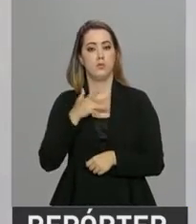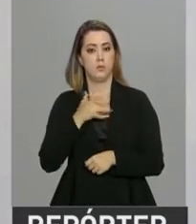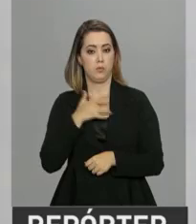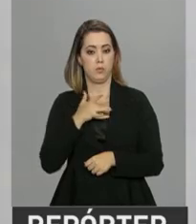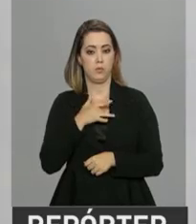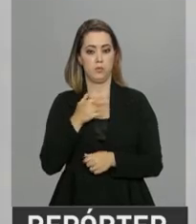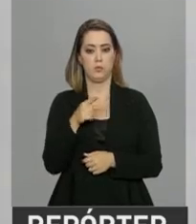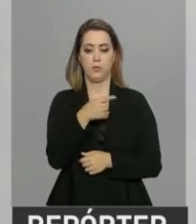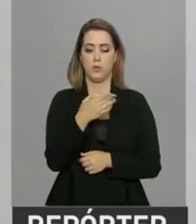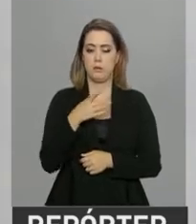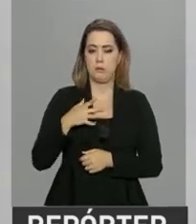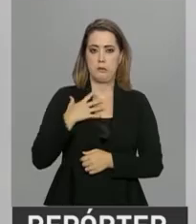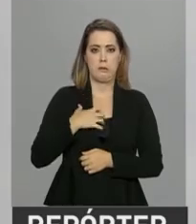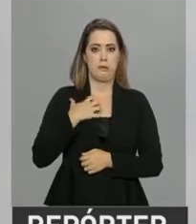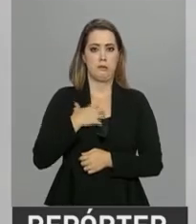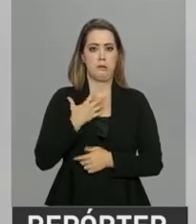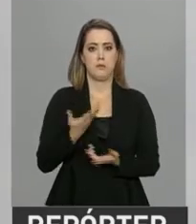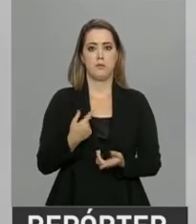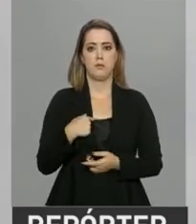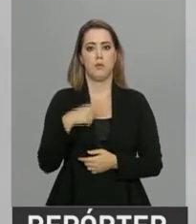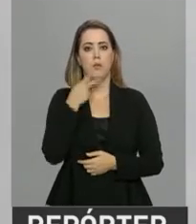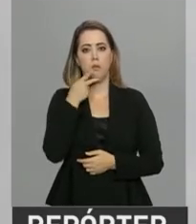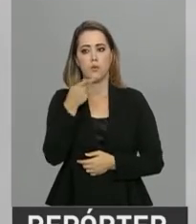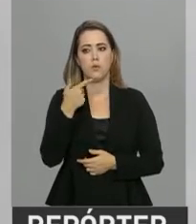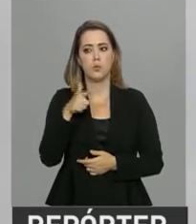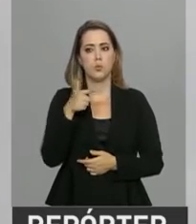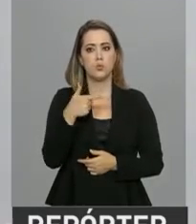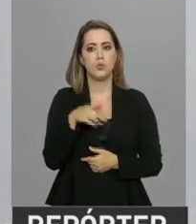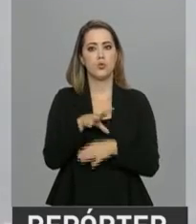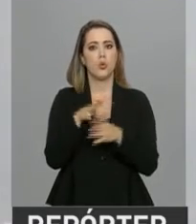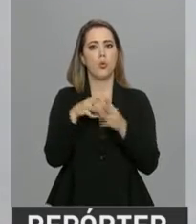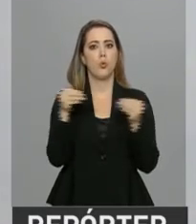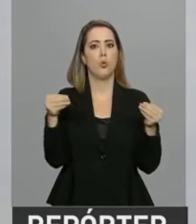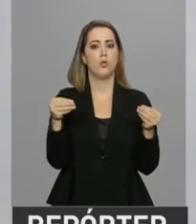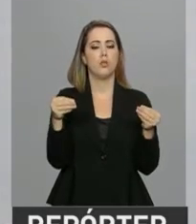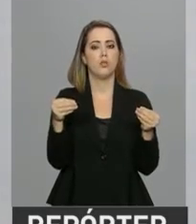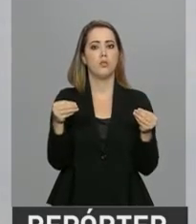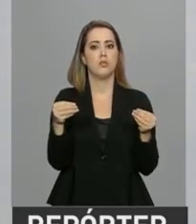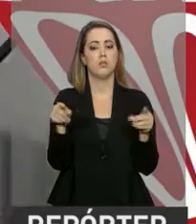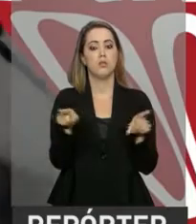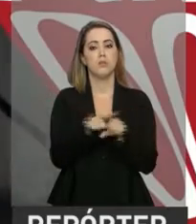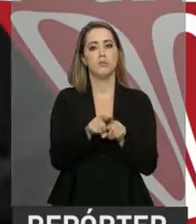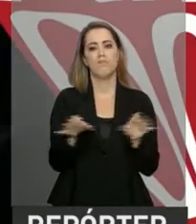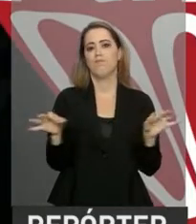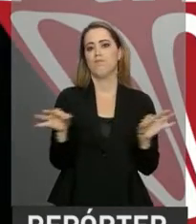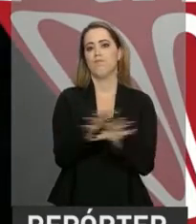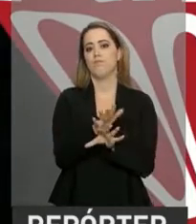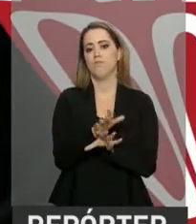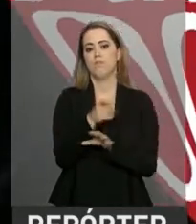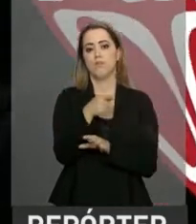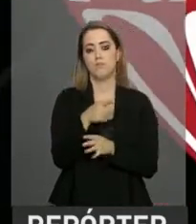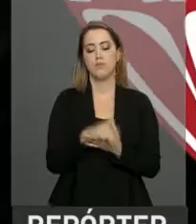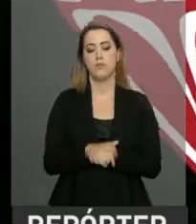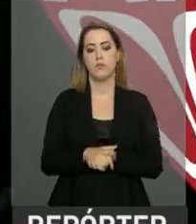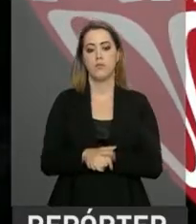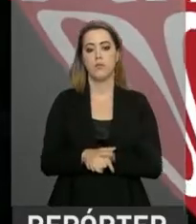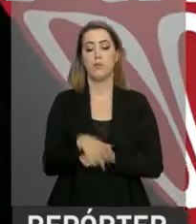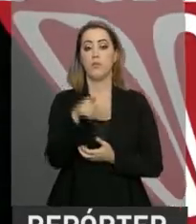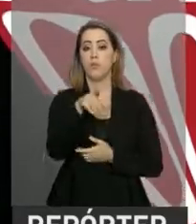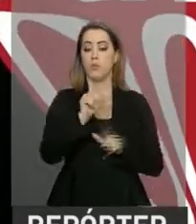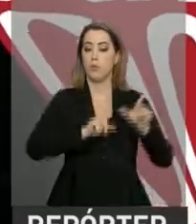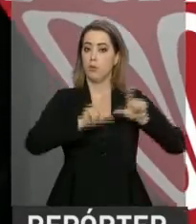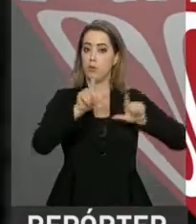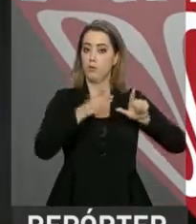Sempre ouvi falar que não havia cura para essa doença. era o fim. As imagens que mostramos são do